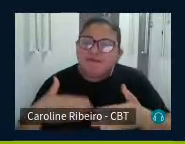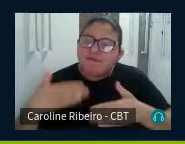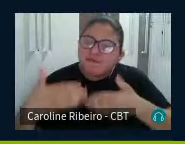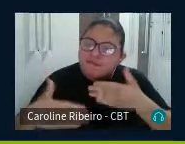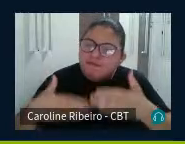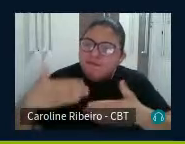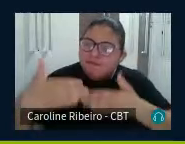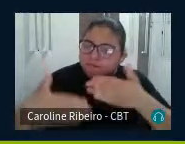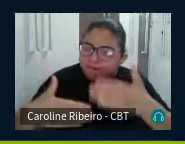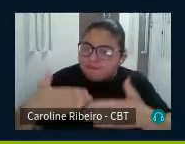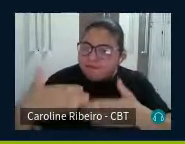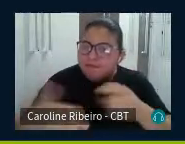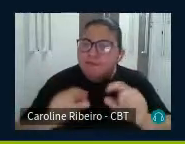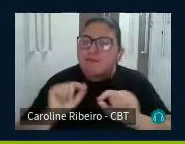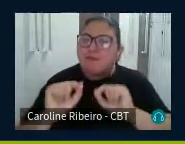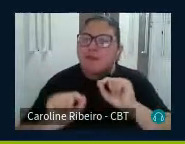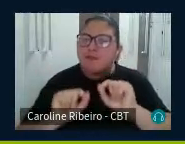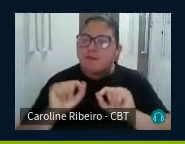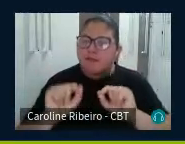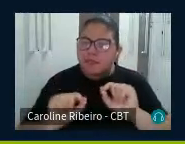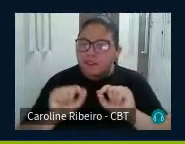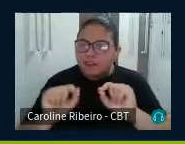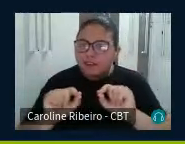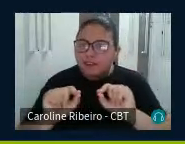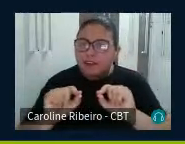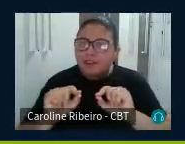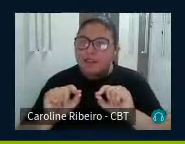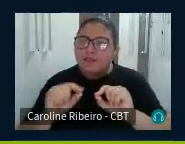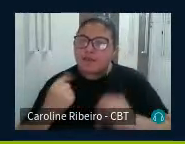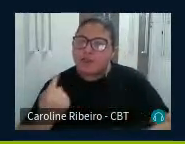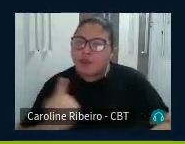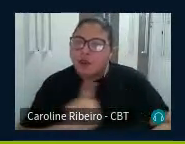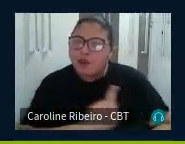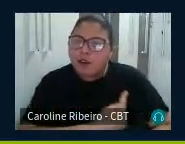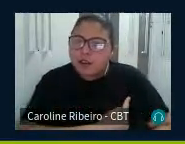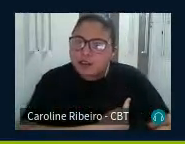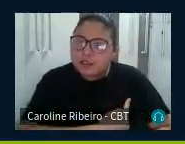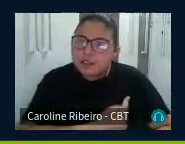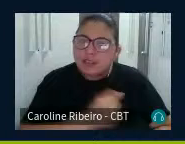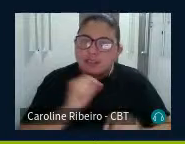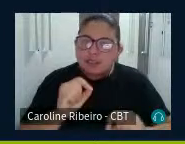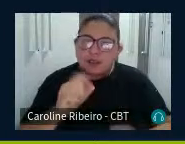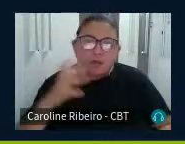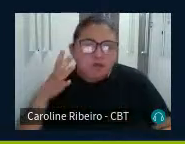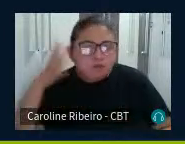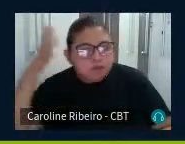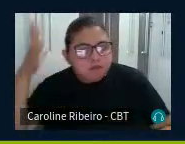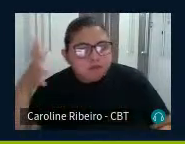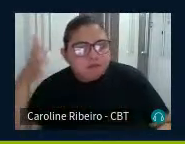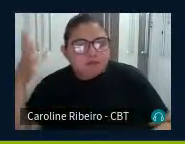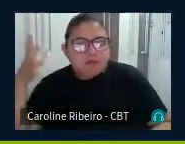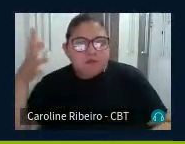desse processo de acolhimento. A intenção